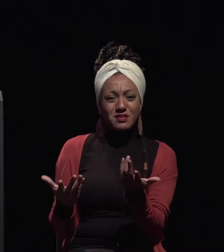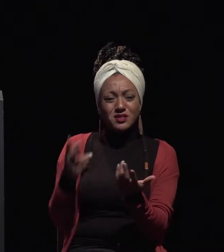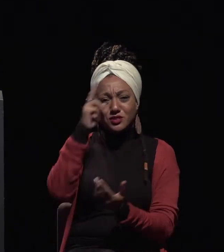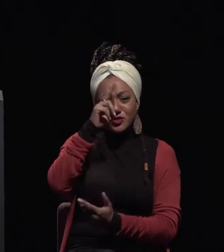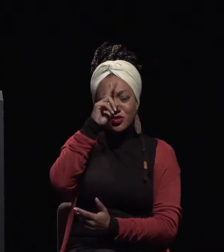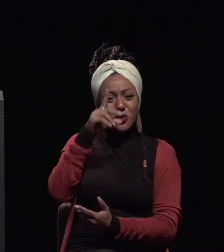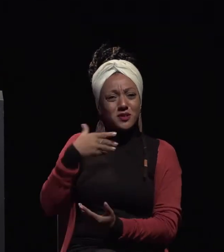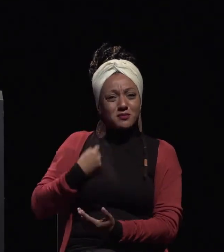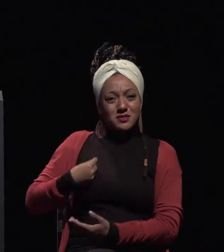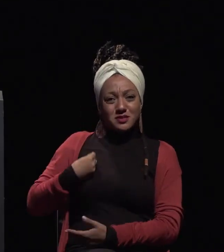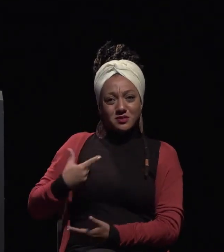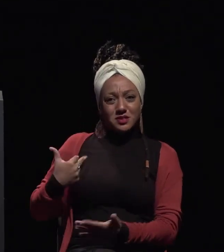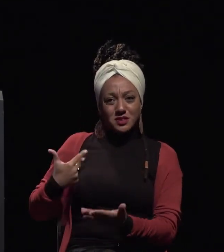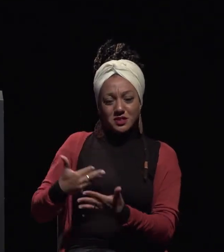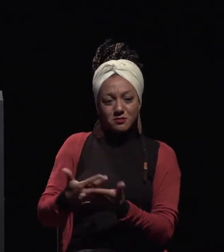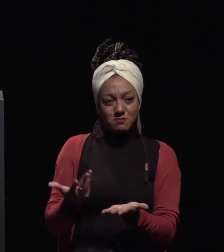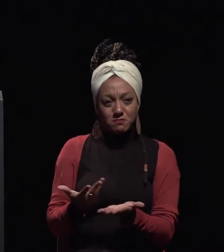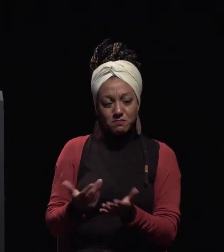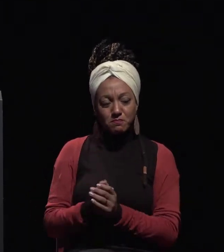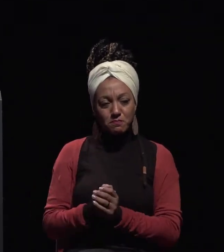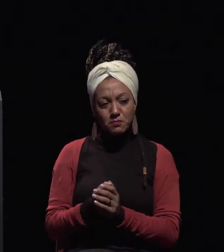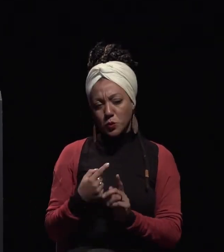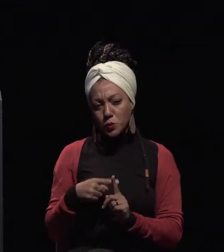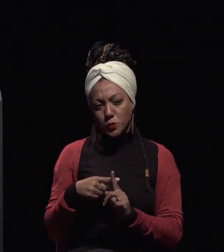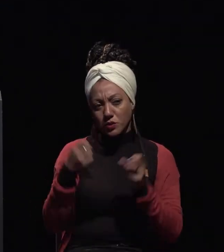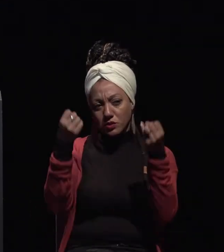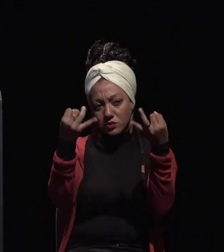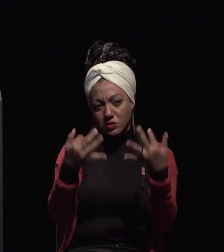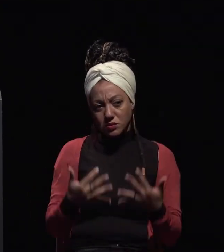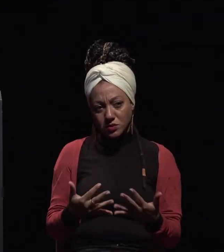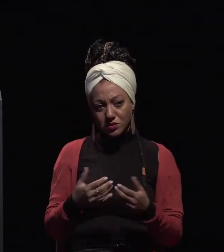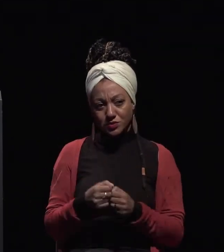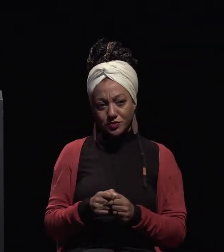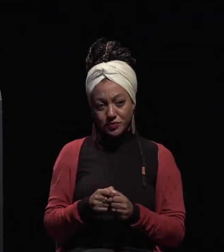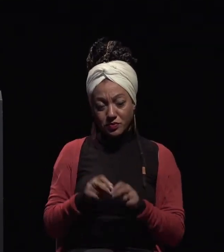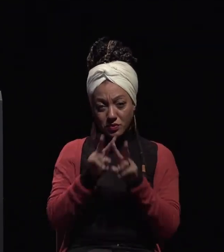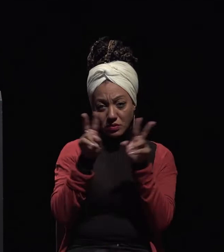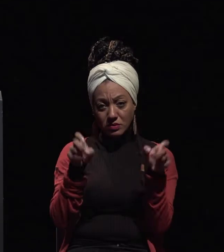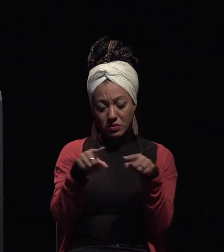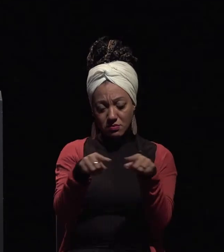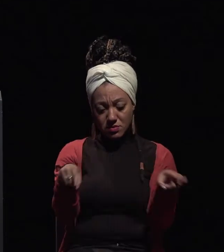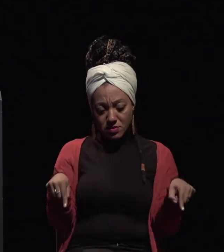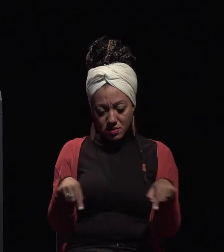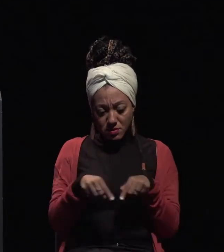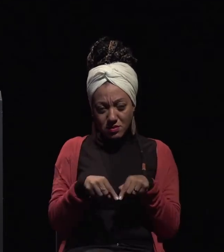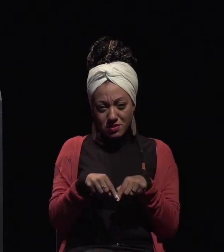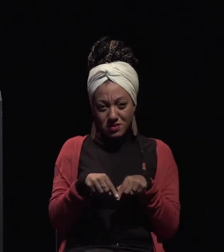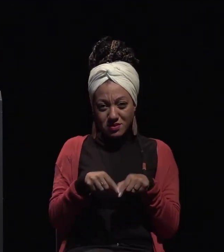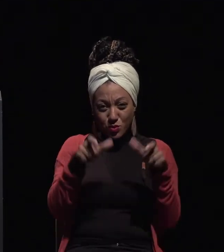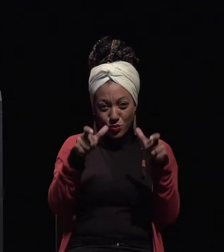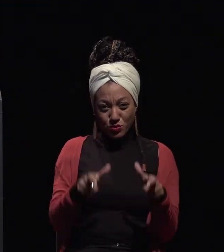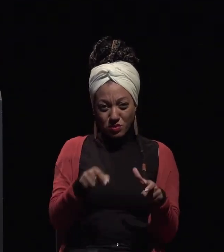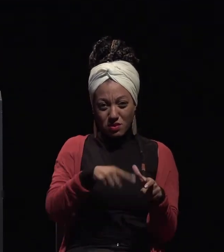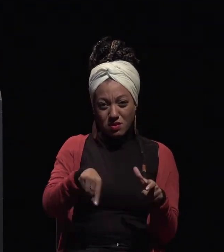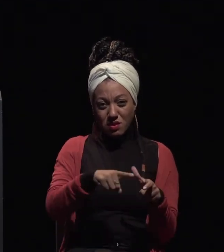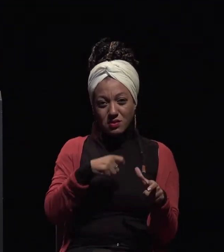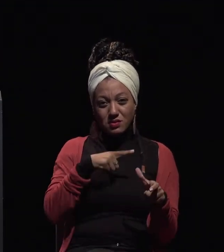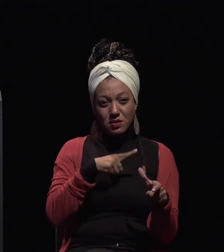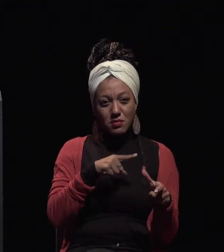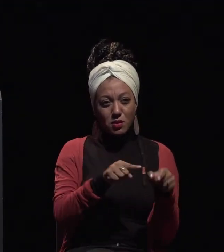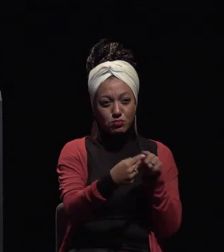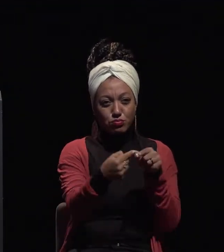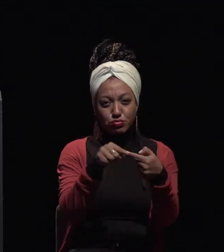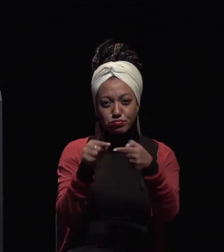Eu estou contando isso porque, quando eu falo de territórios e de mapas afetivos, e dessa disputa